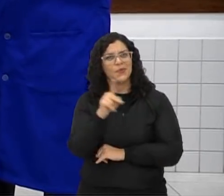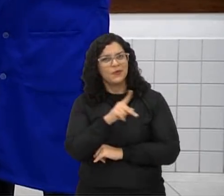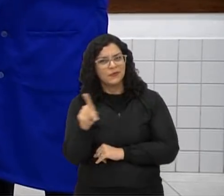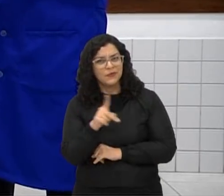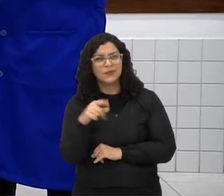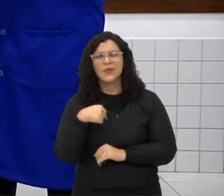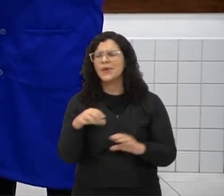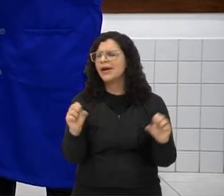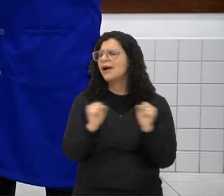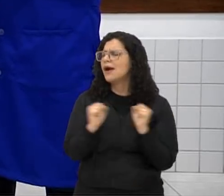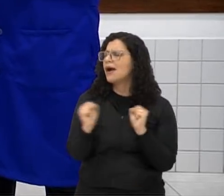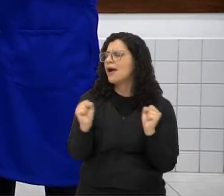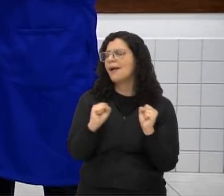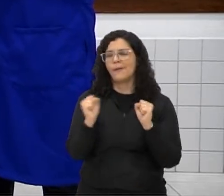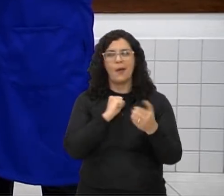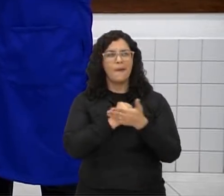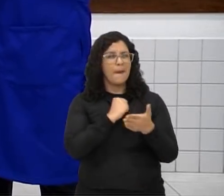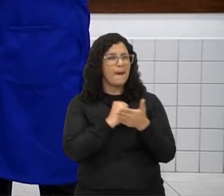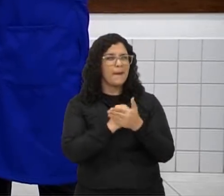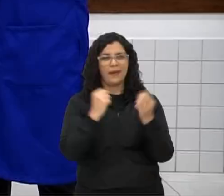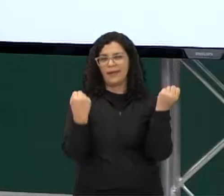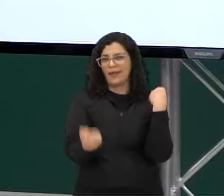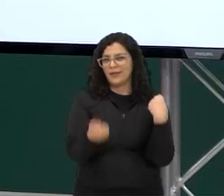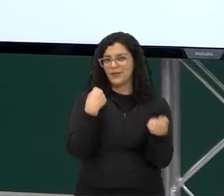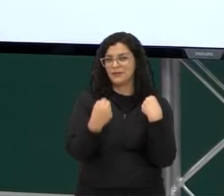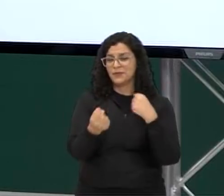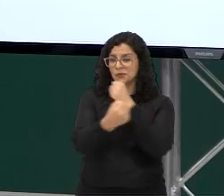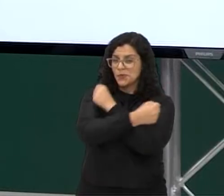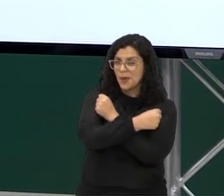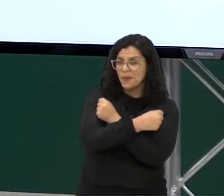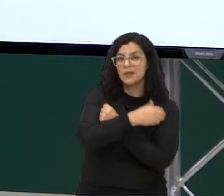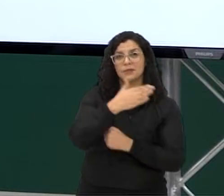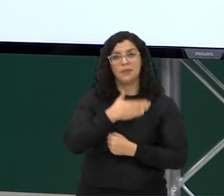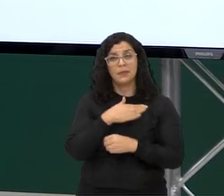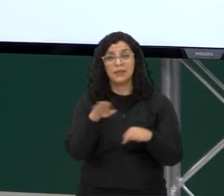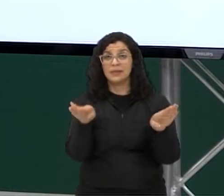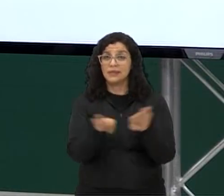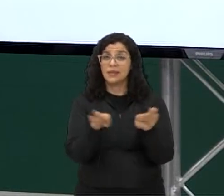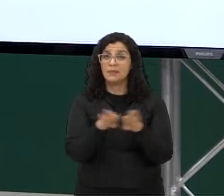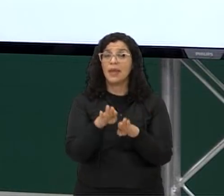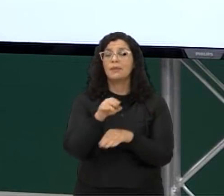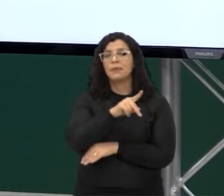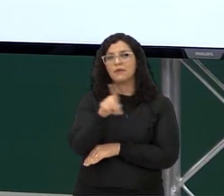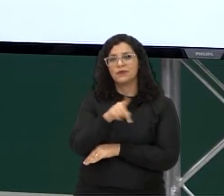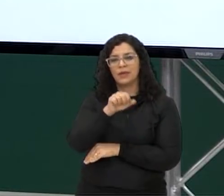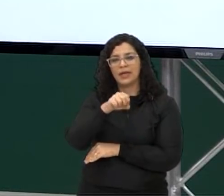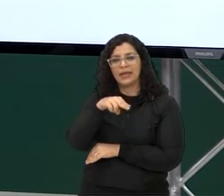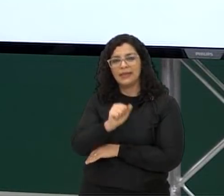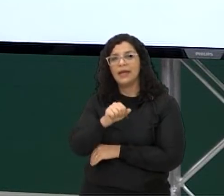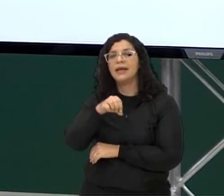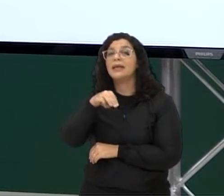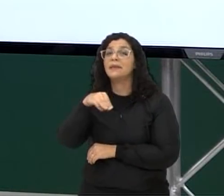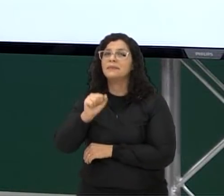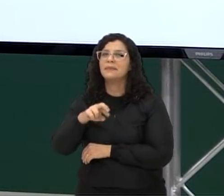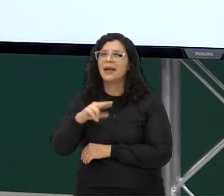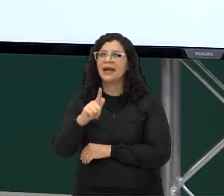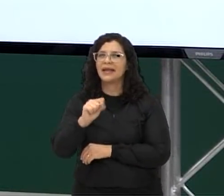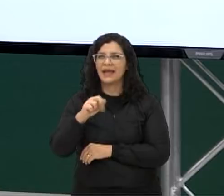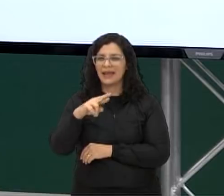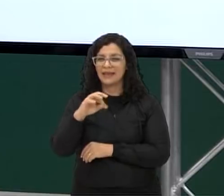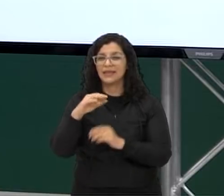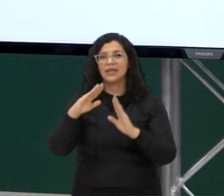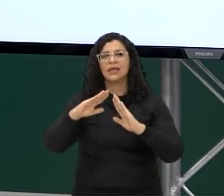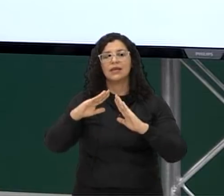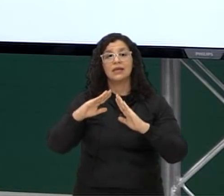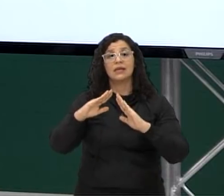professores, eu amo aula de Educação Física. Manda um abraço para mim e para minha professora. Eu sou a Ana Luísa e a minha professora é a Margarete, lá do Colégio